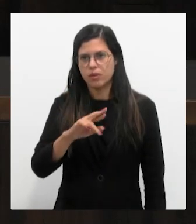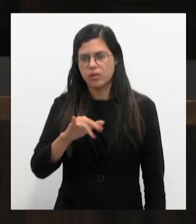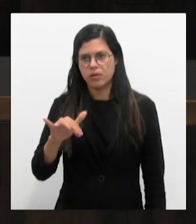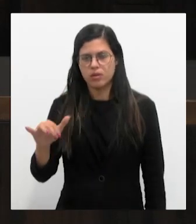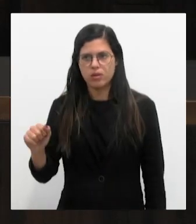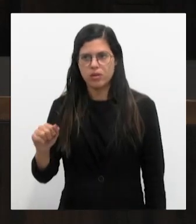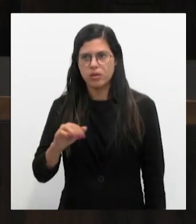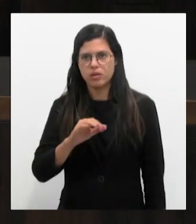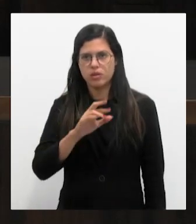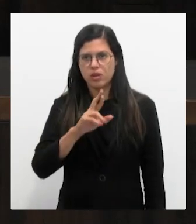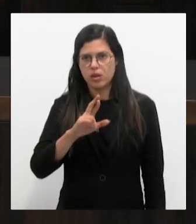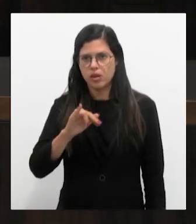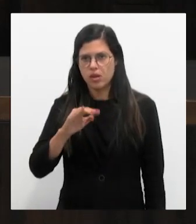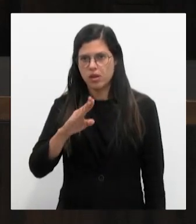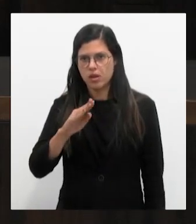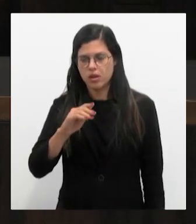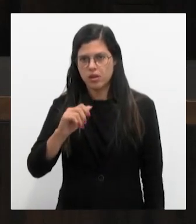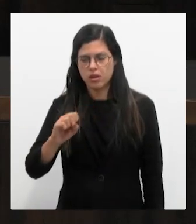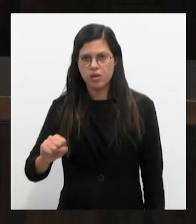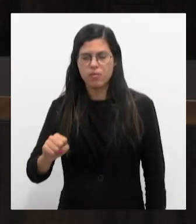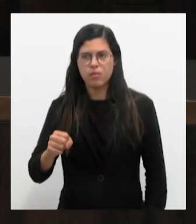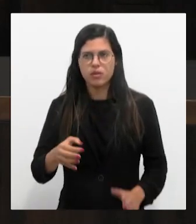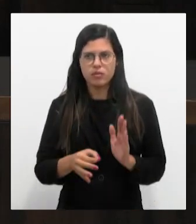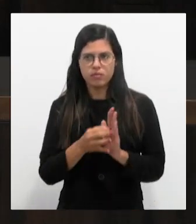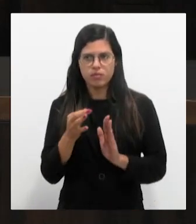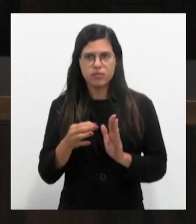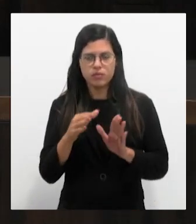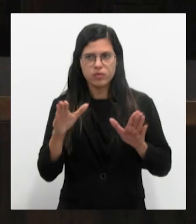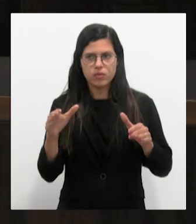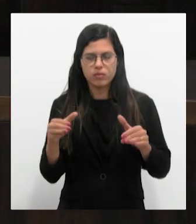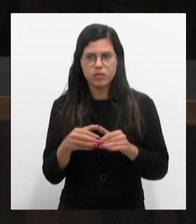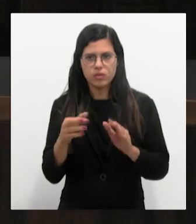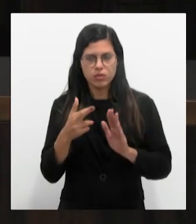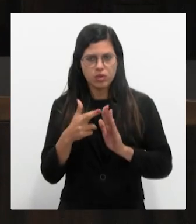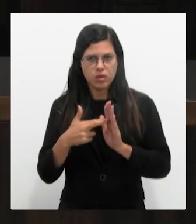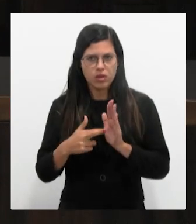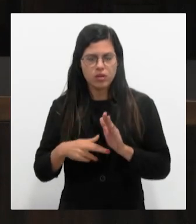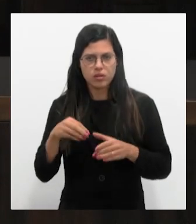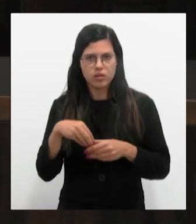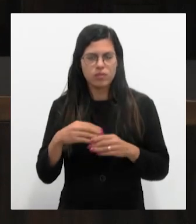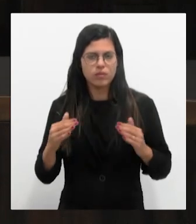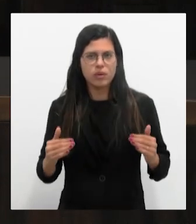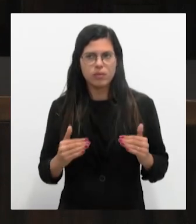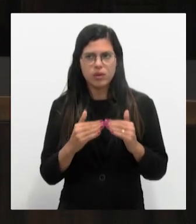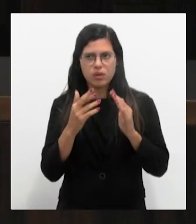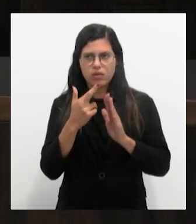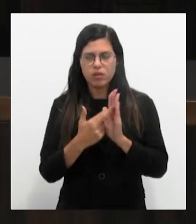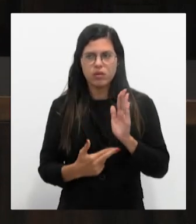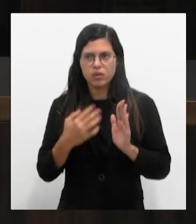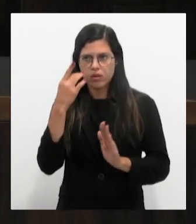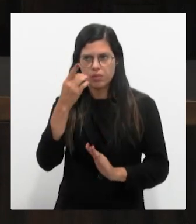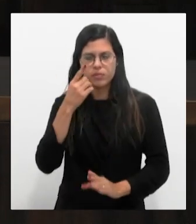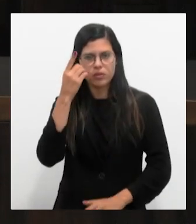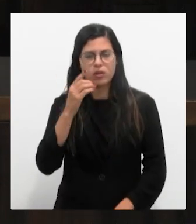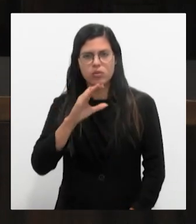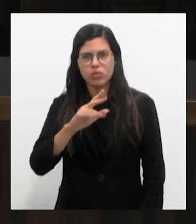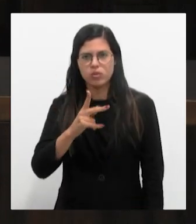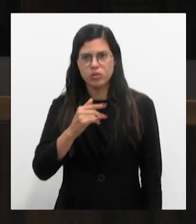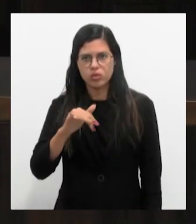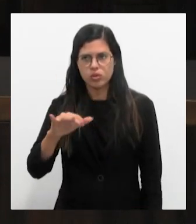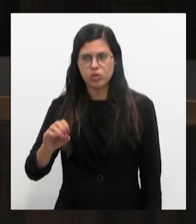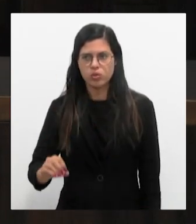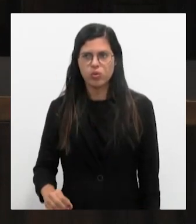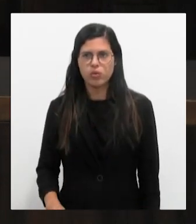Santos Ribas. Parecer da Comissão de Normas Internas e Preposições Externas favorável. Relator, deputado Chico